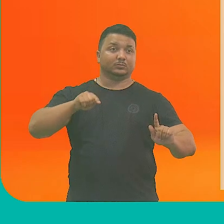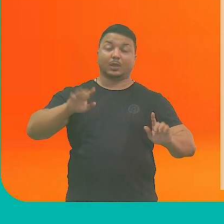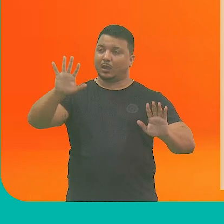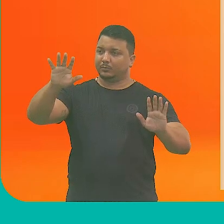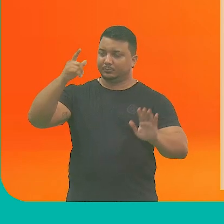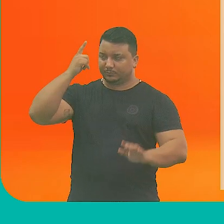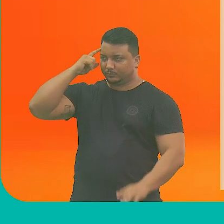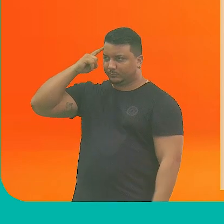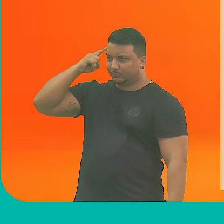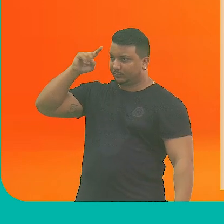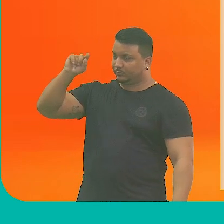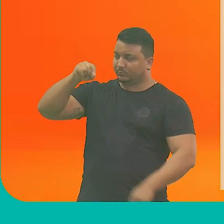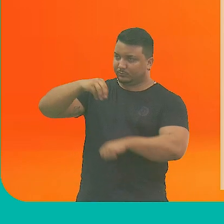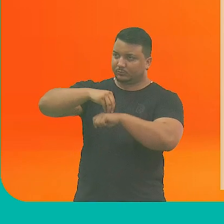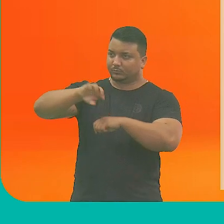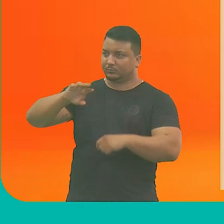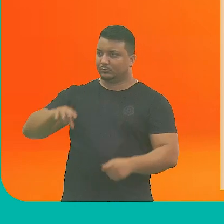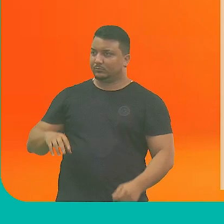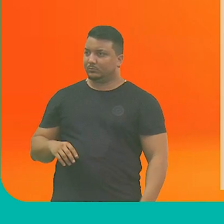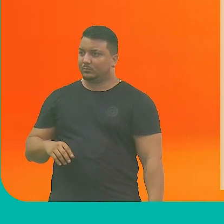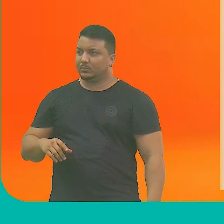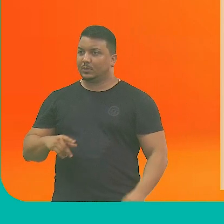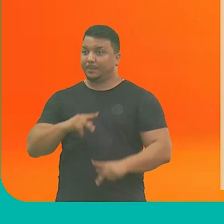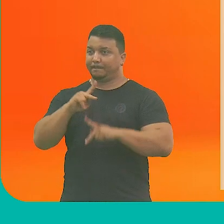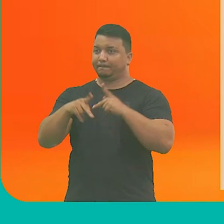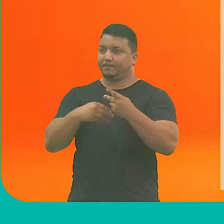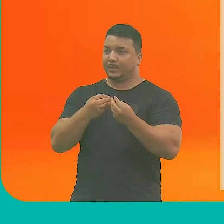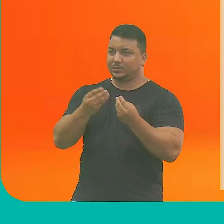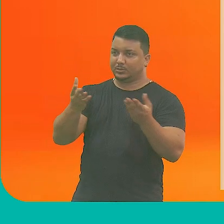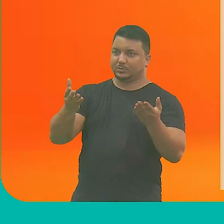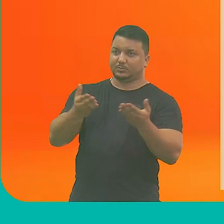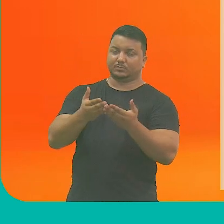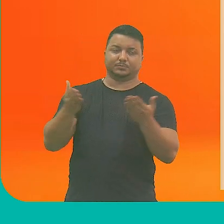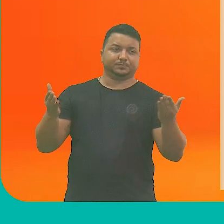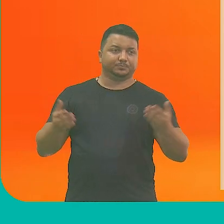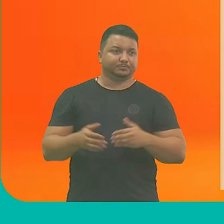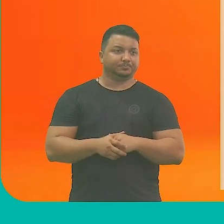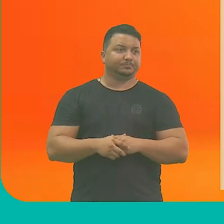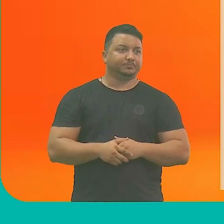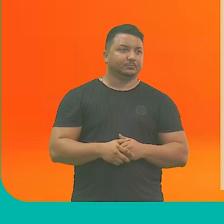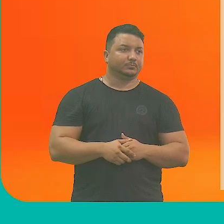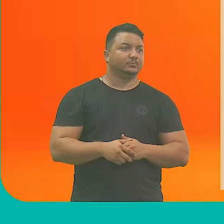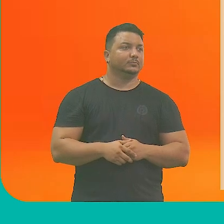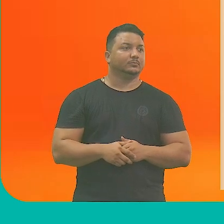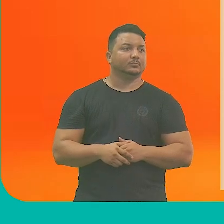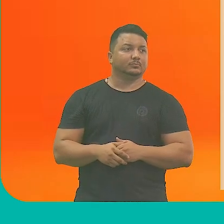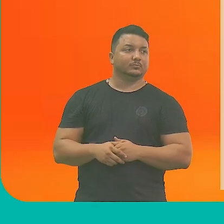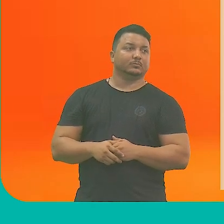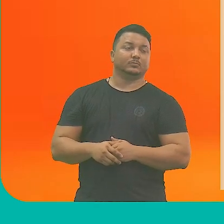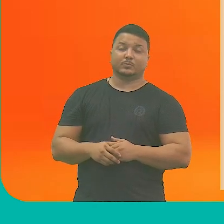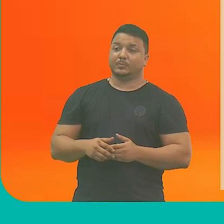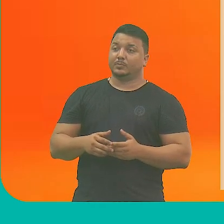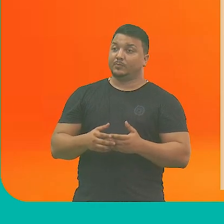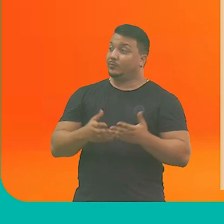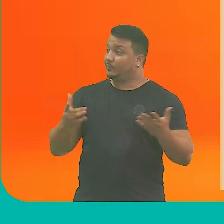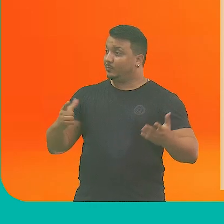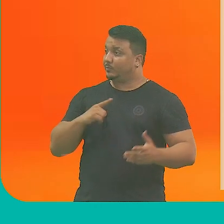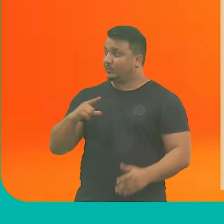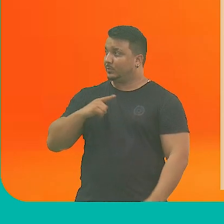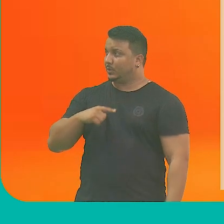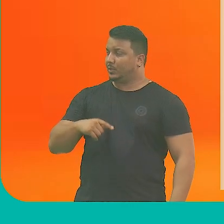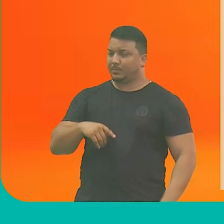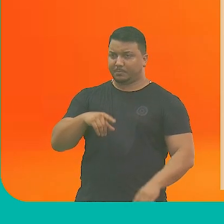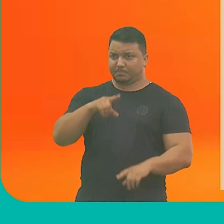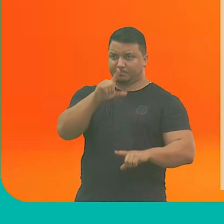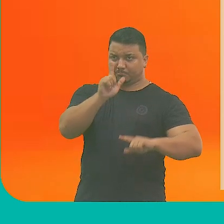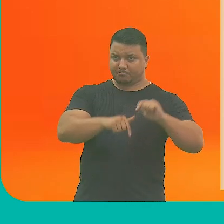eu dar aqui vou dar um presentinho para vocês, tá certo? Preste atenção, ó. Eu tenho um material